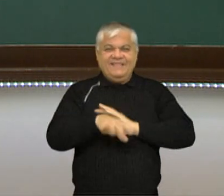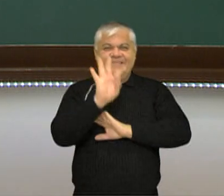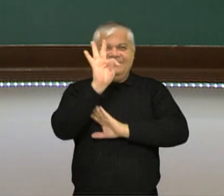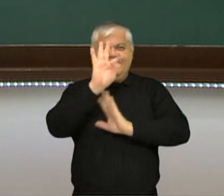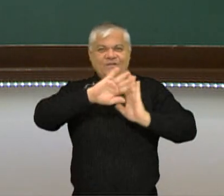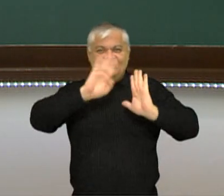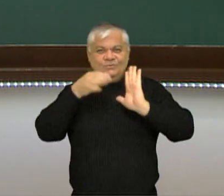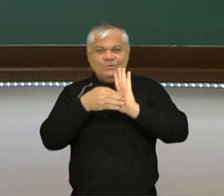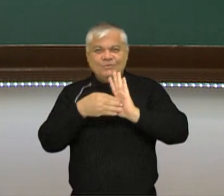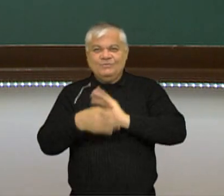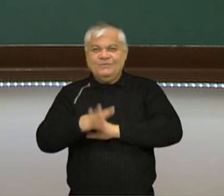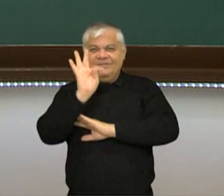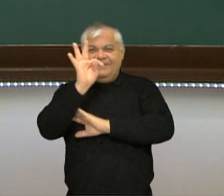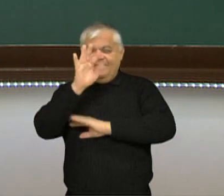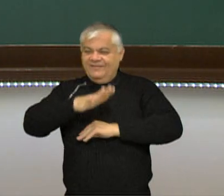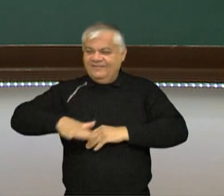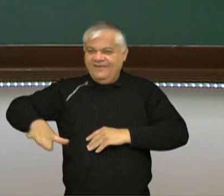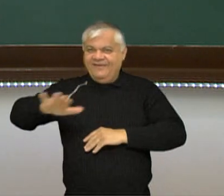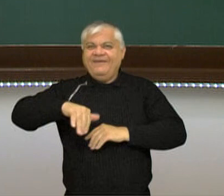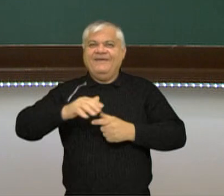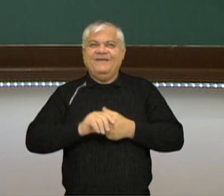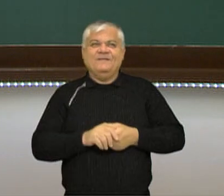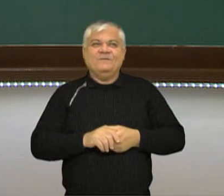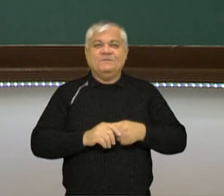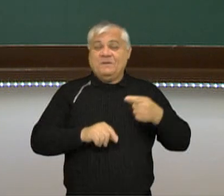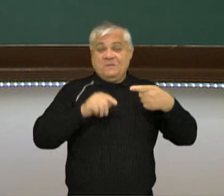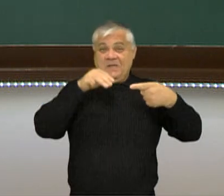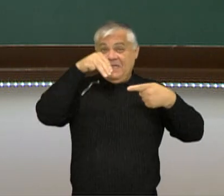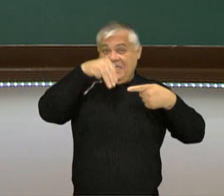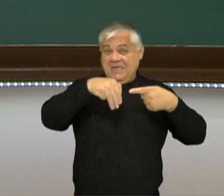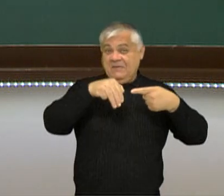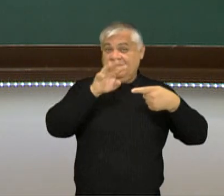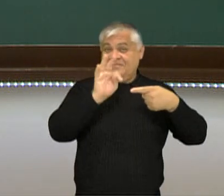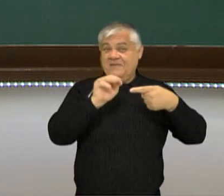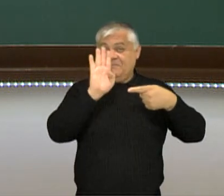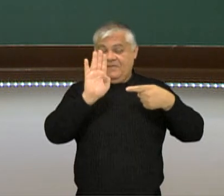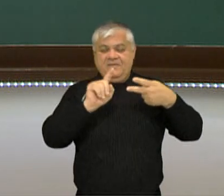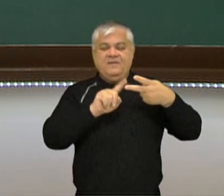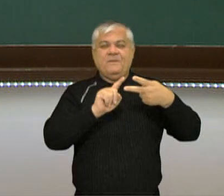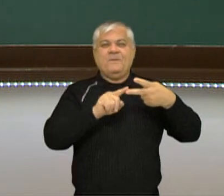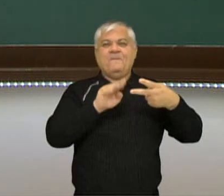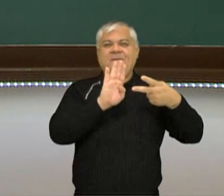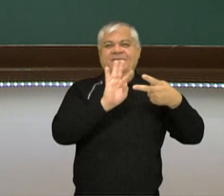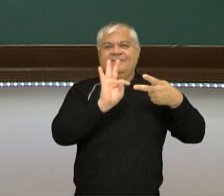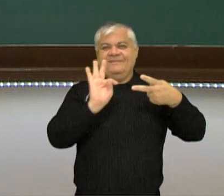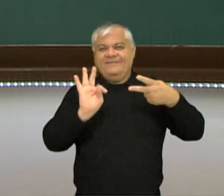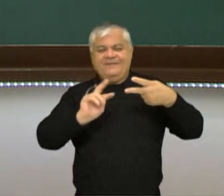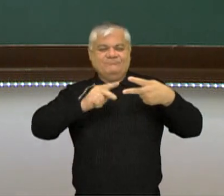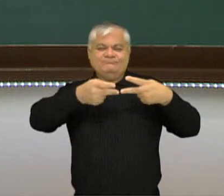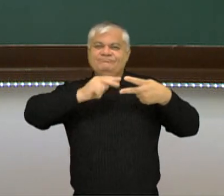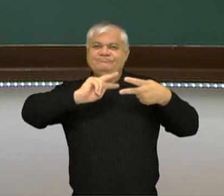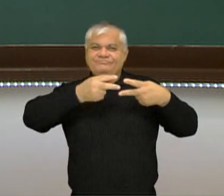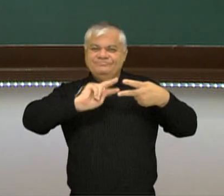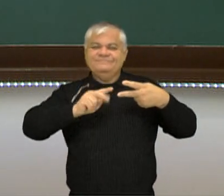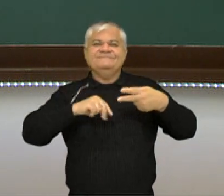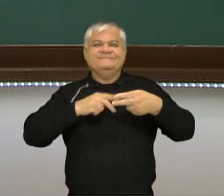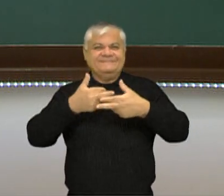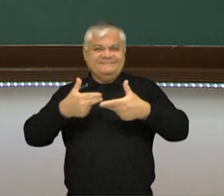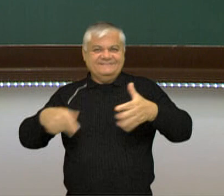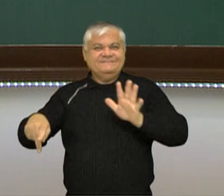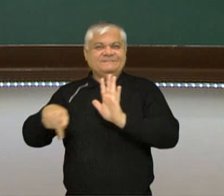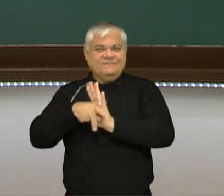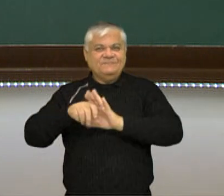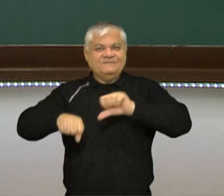siglas, MTB ou BTT, identificando uma bicicleta ou algum equipamento de